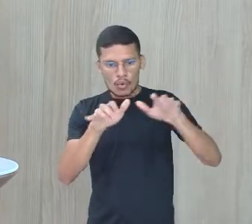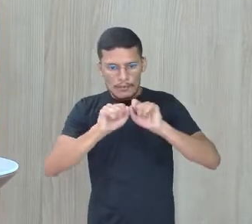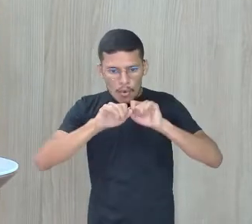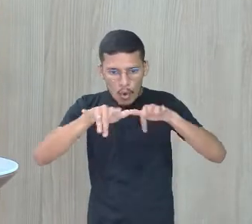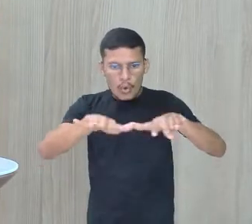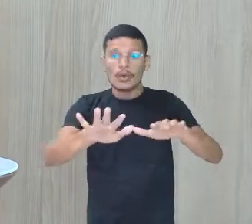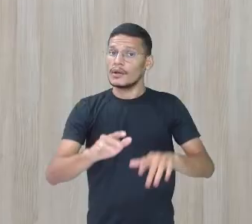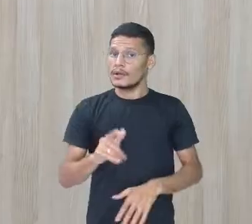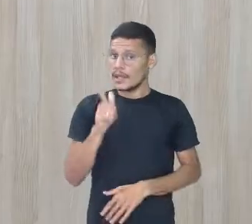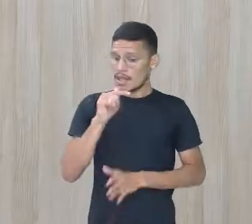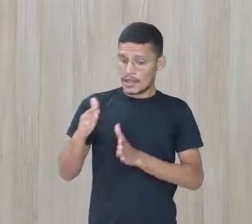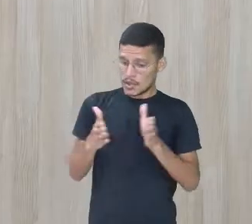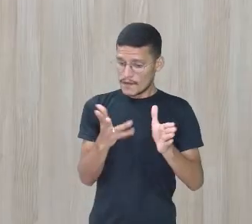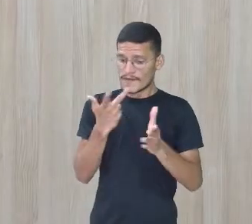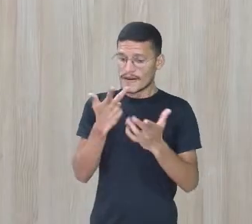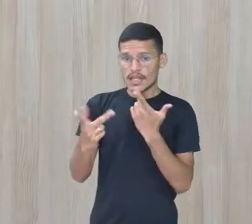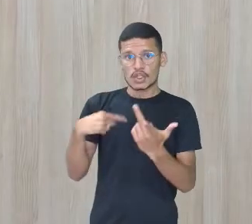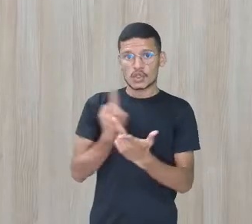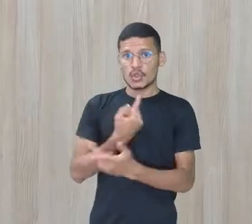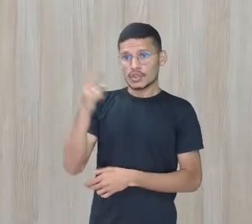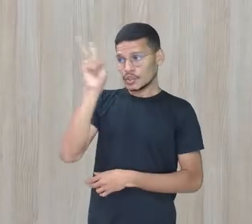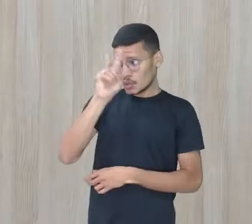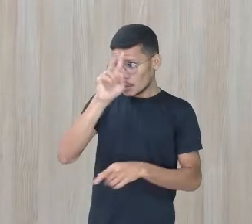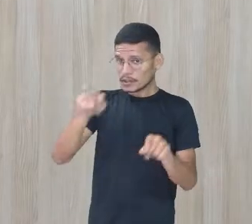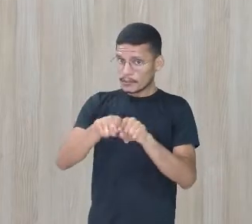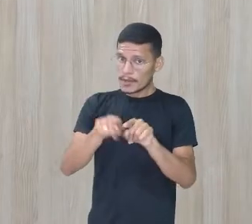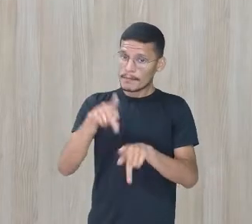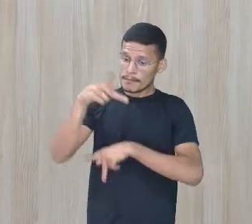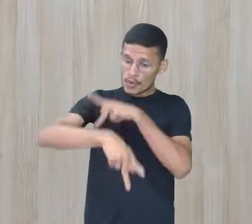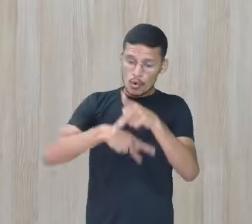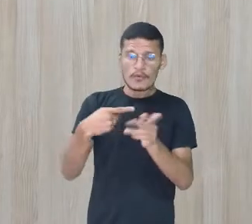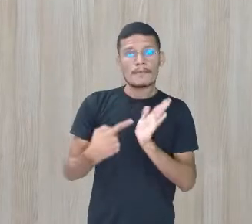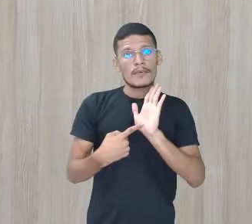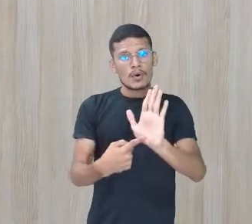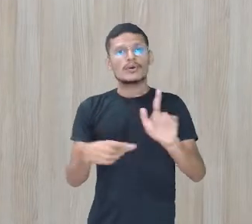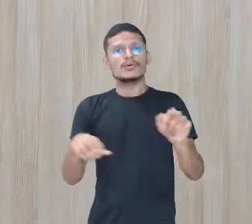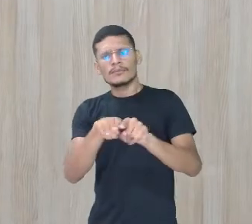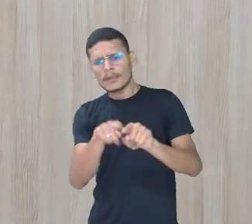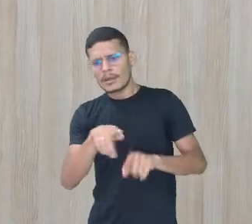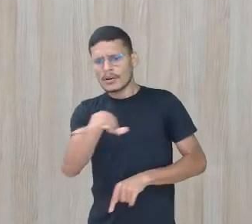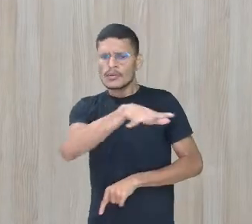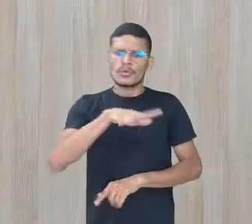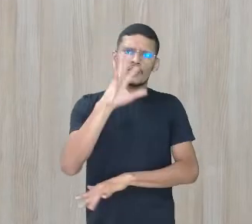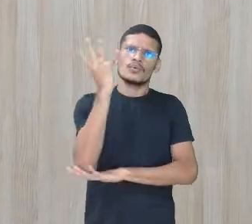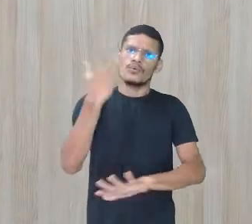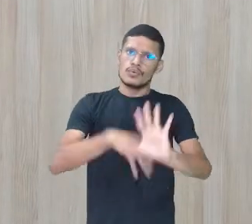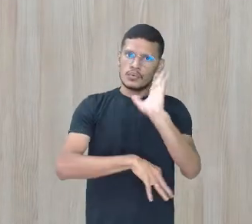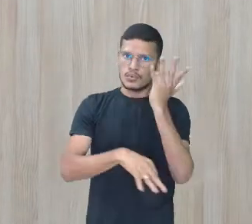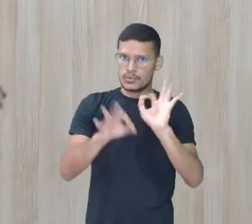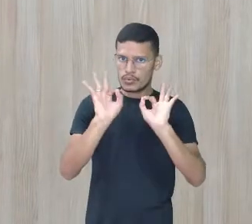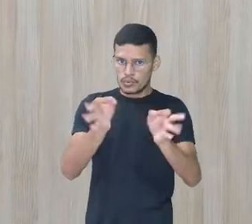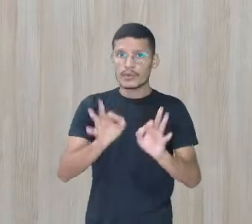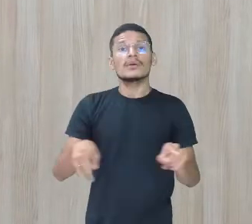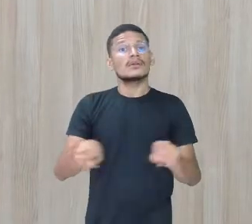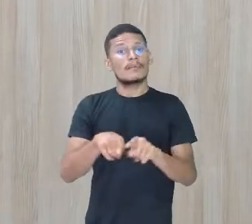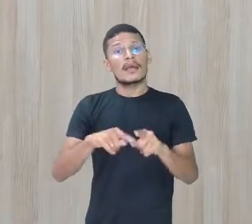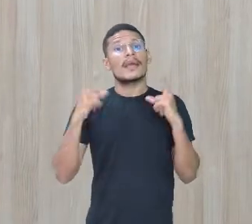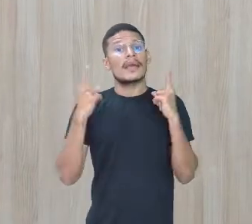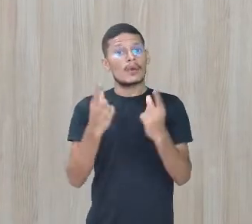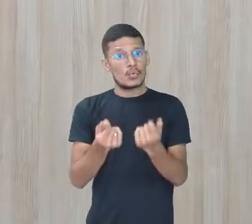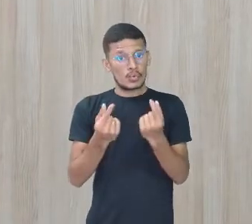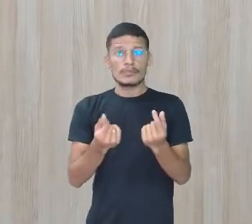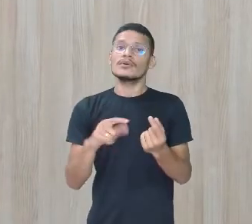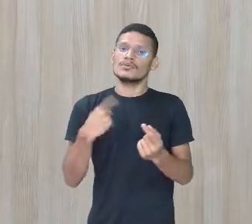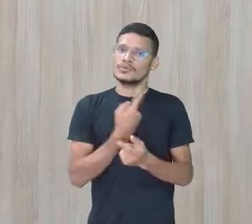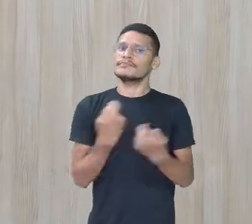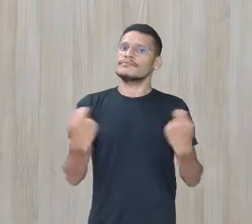que fala sobre nossa história, que fala sobre o nosso povo, que fala sobre o nosso meio ambiente, enfim, né? A economia. Então, a gente precisa realmente